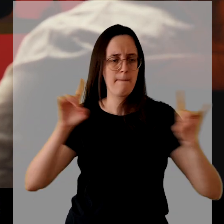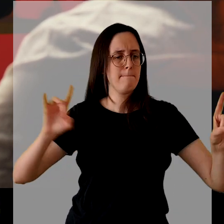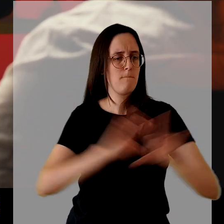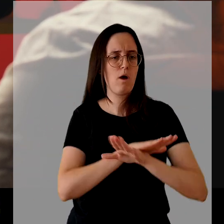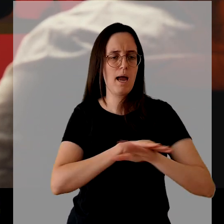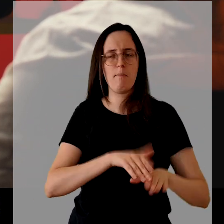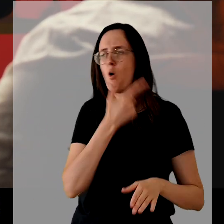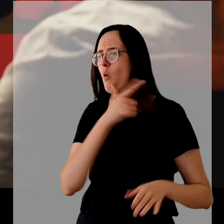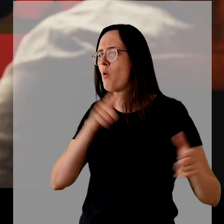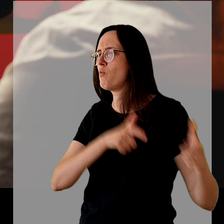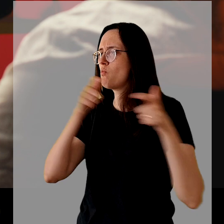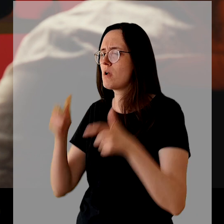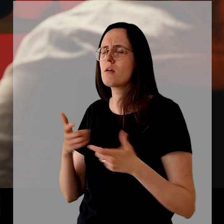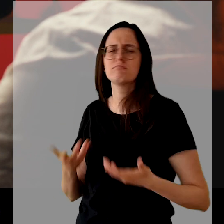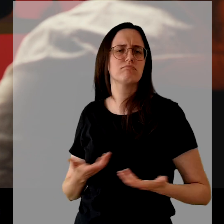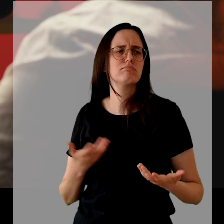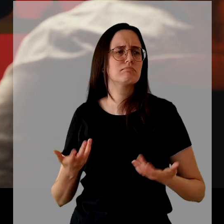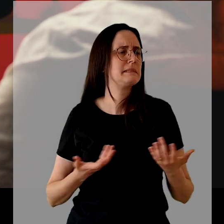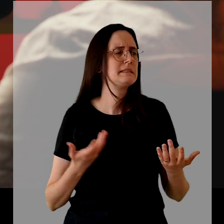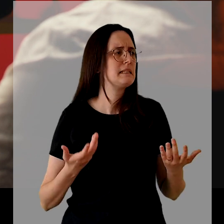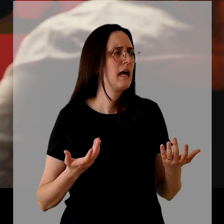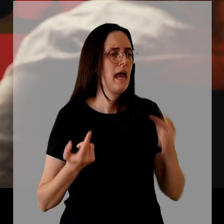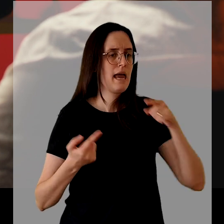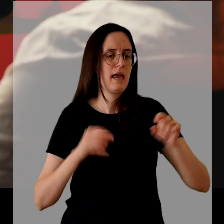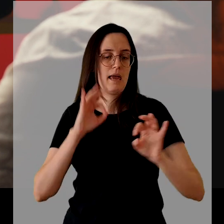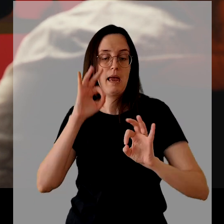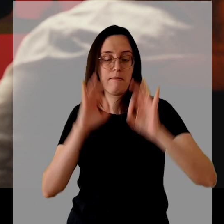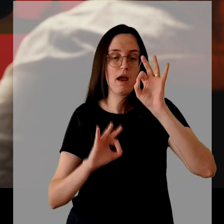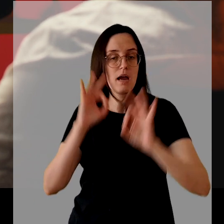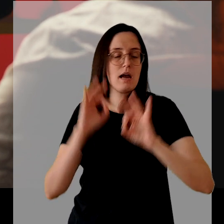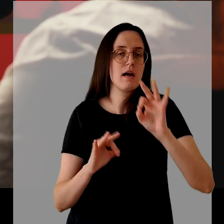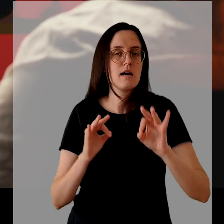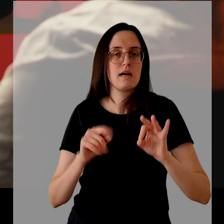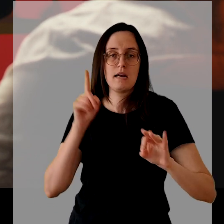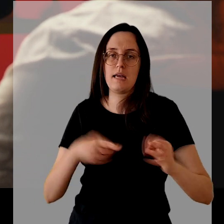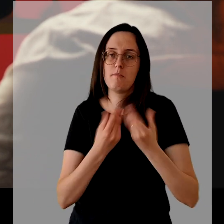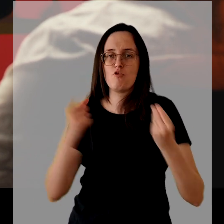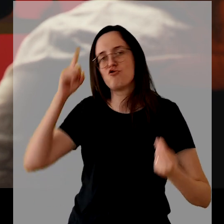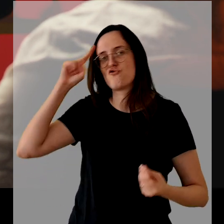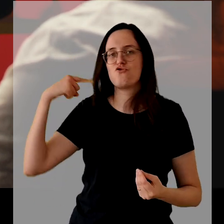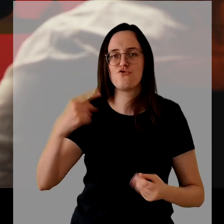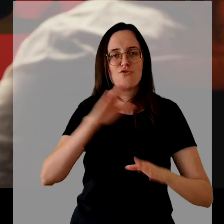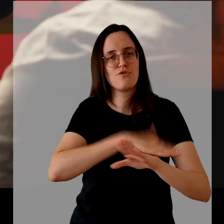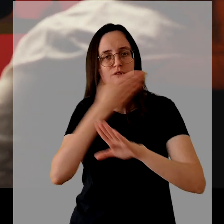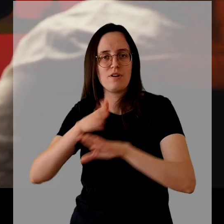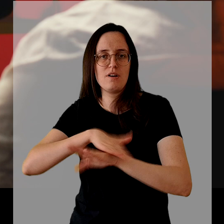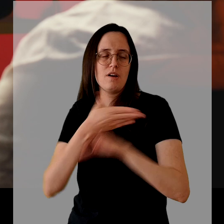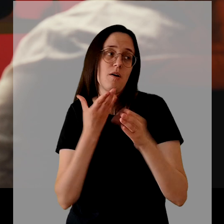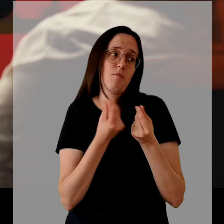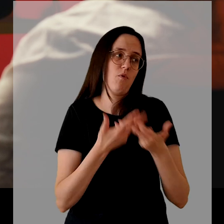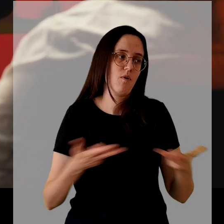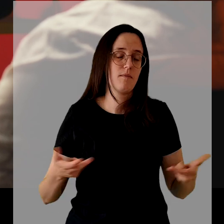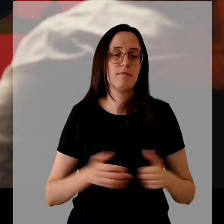primeiro, depois a gente vai para outra locação. Esse planejamento, porque são muitas diárias, né? Muitas diárias,